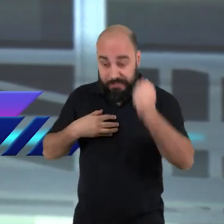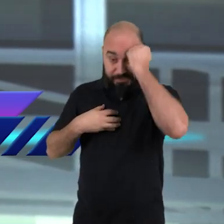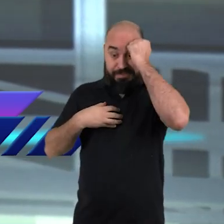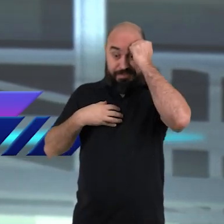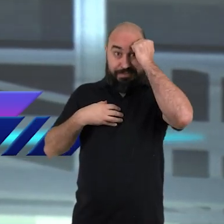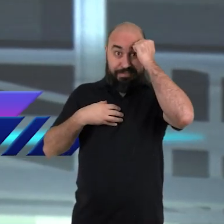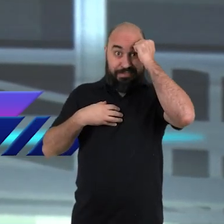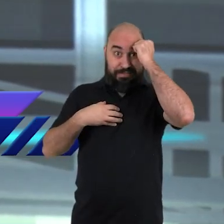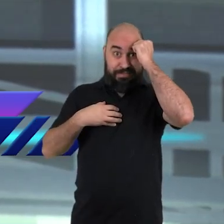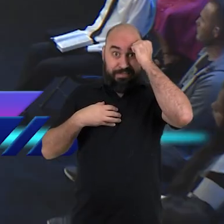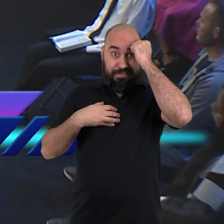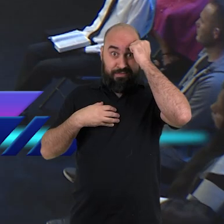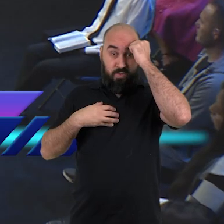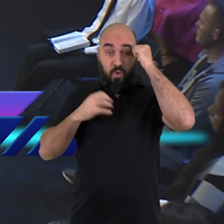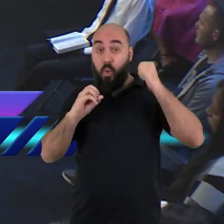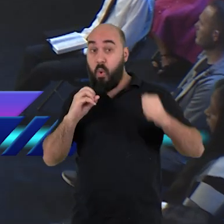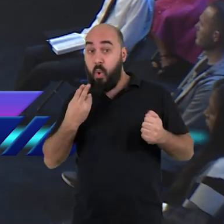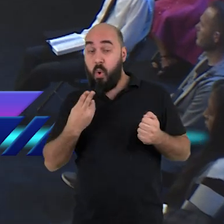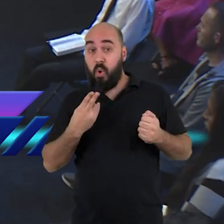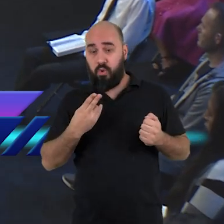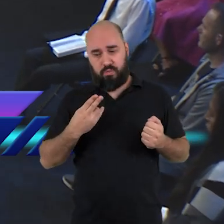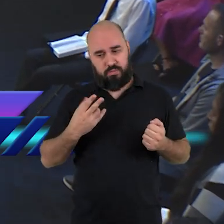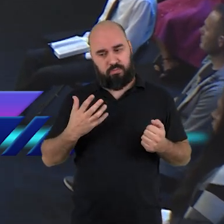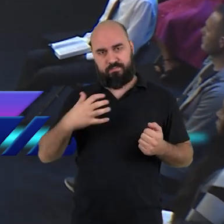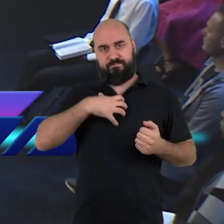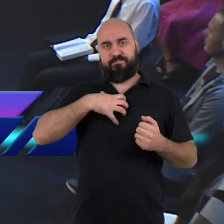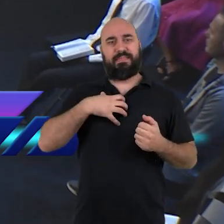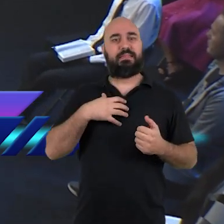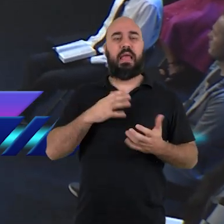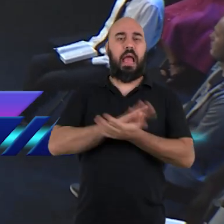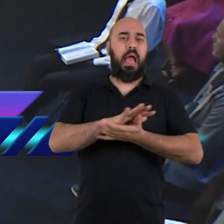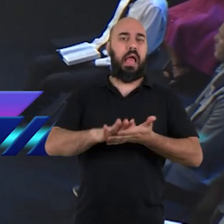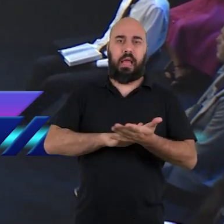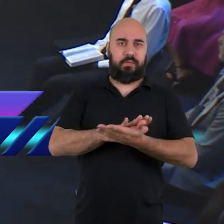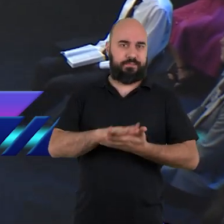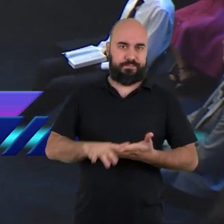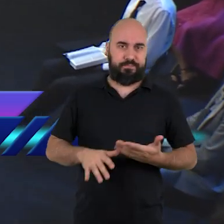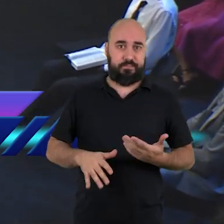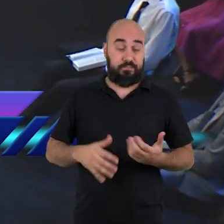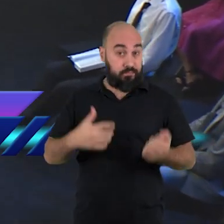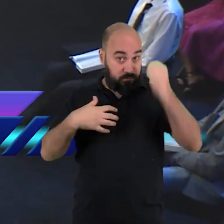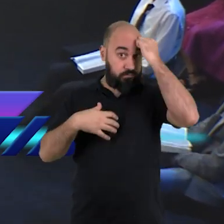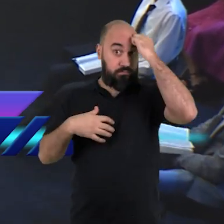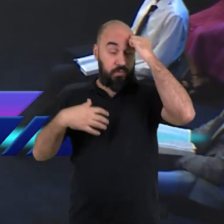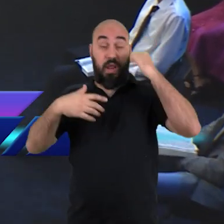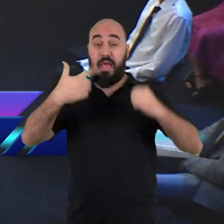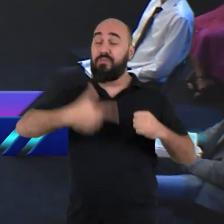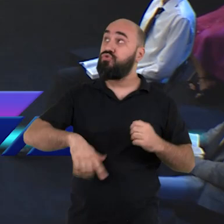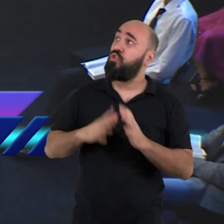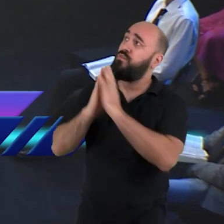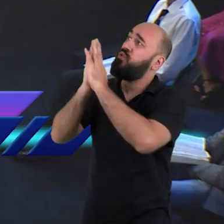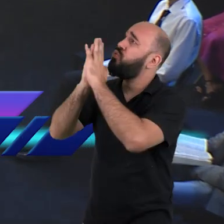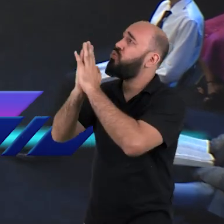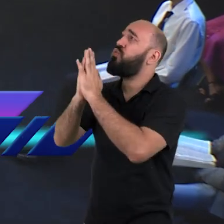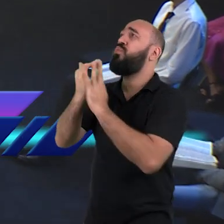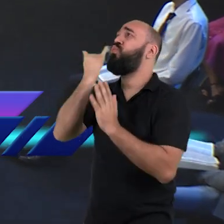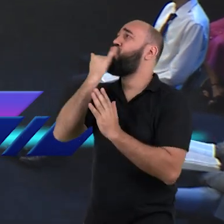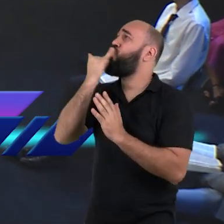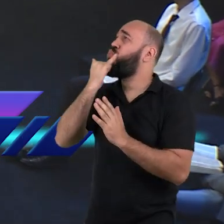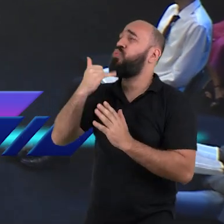quando você se equivoca. Arrepender-se é buscar forças em Deus para não cair de novo, para não fazer de novo.